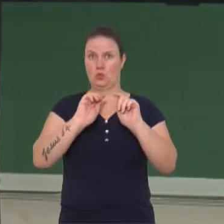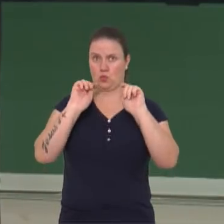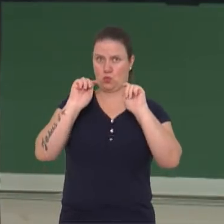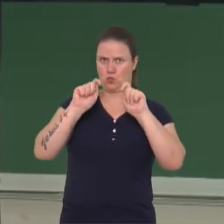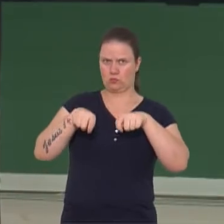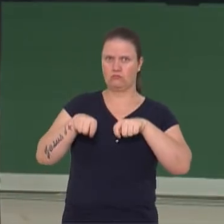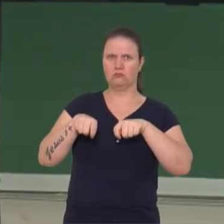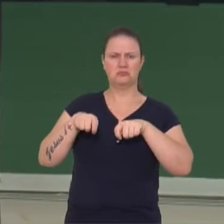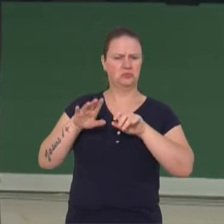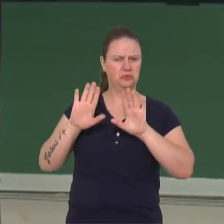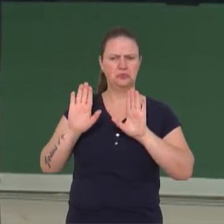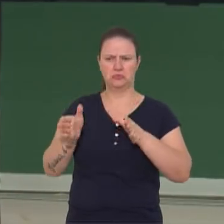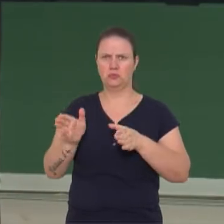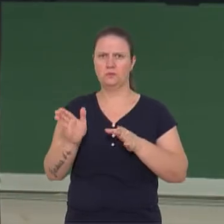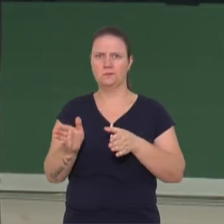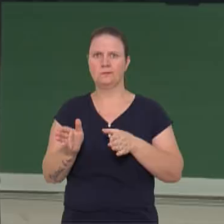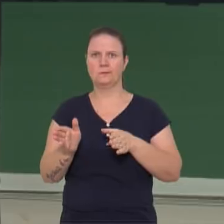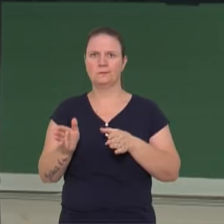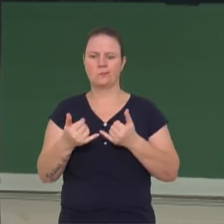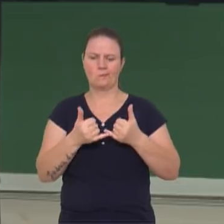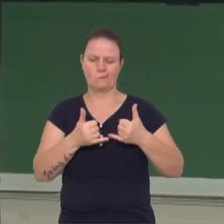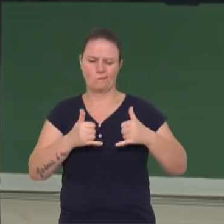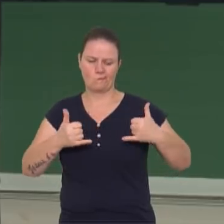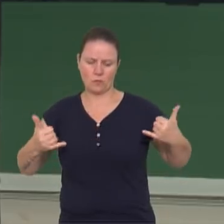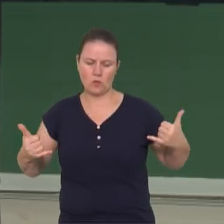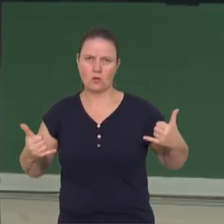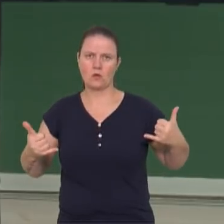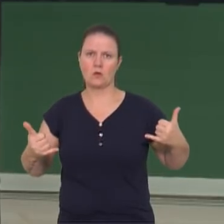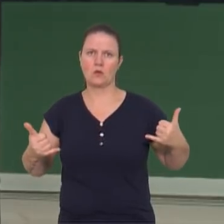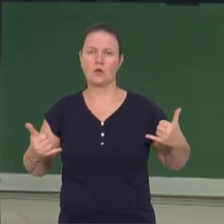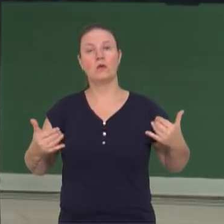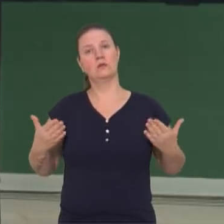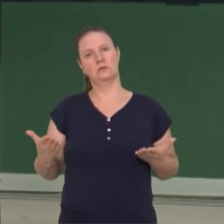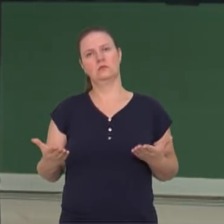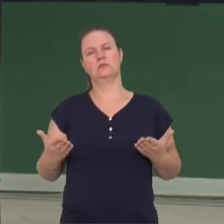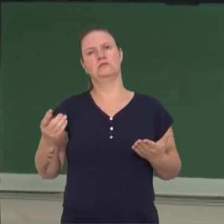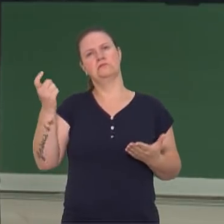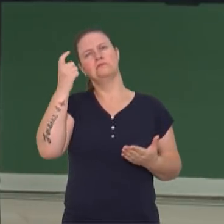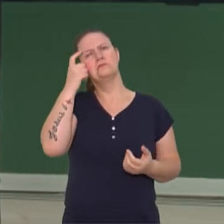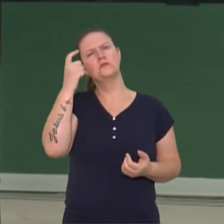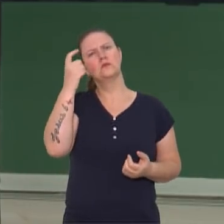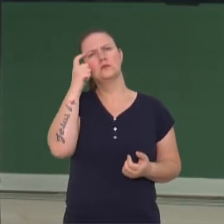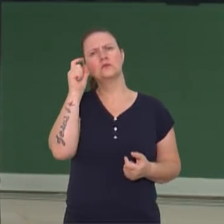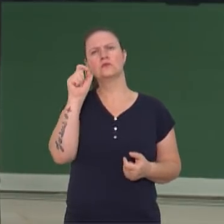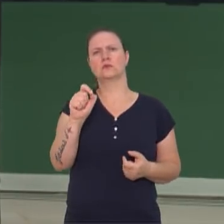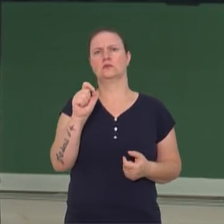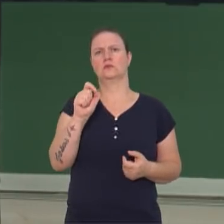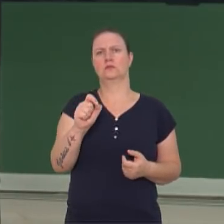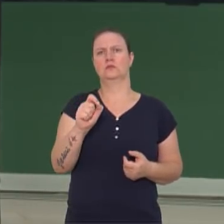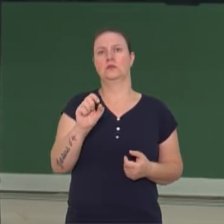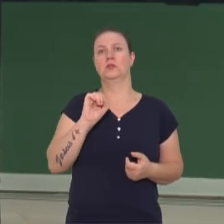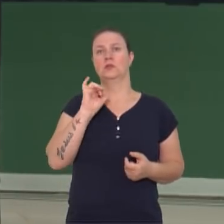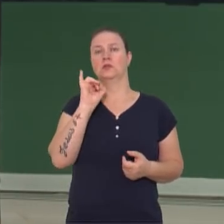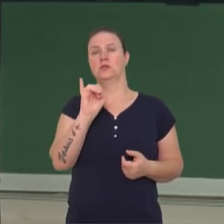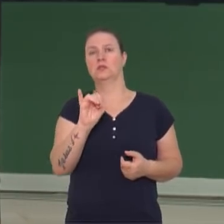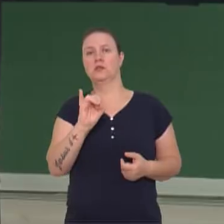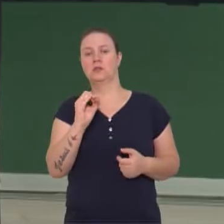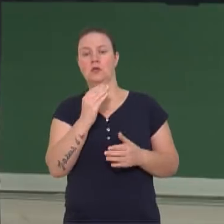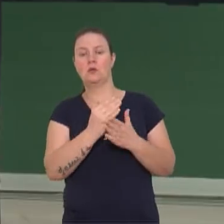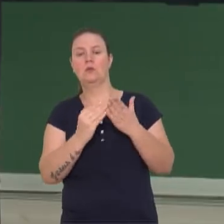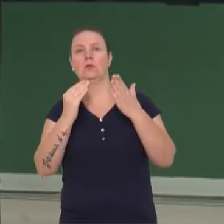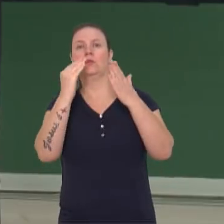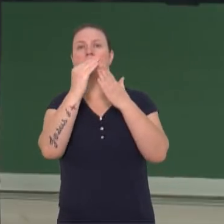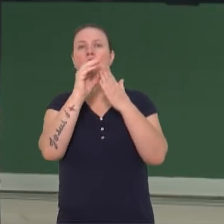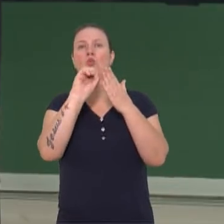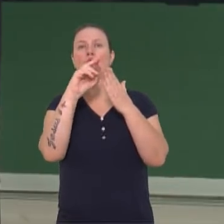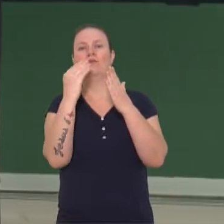suficiente? Esse tanto de arame que ele tem é suficiente? Então, eu tenho que pensar no perímetro e ver se esse perímetro é maior ou menor